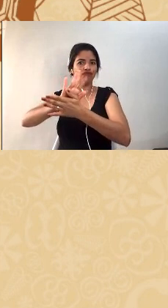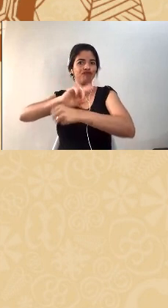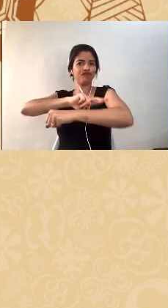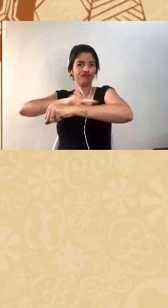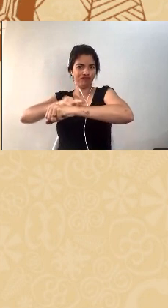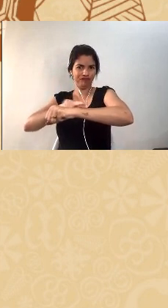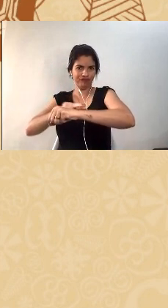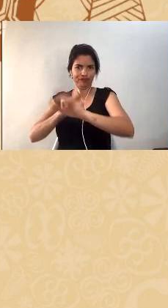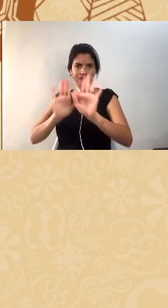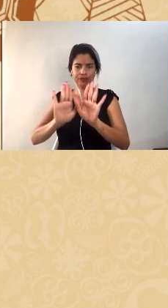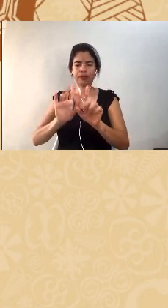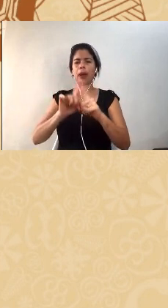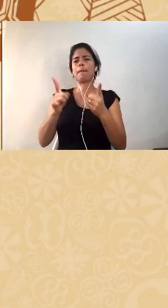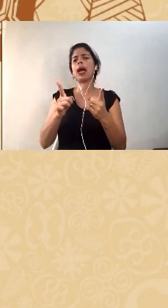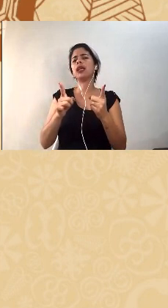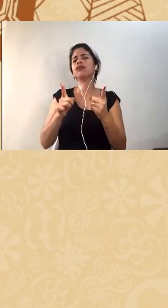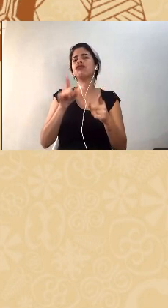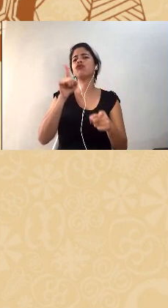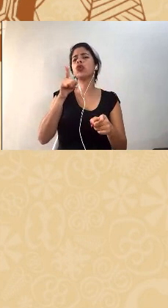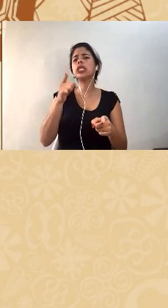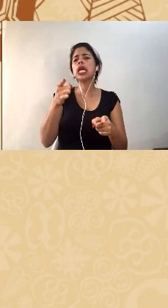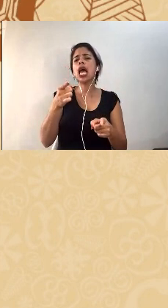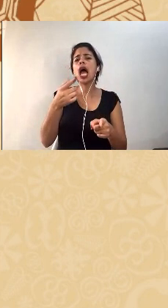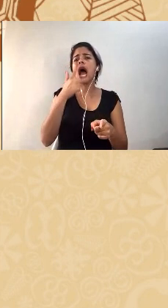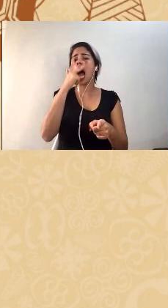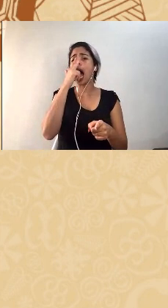Você se considera uma pessoa progressista?